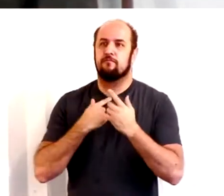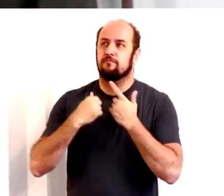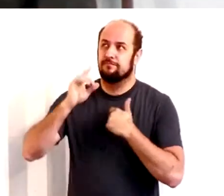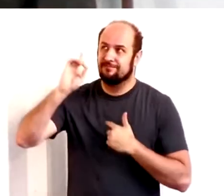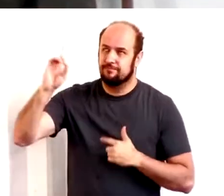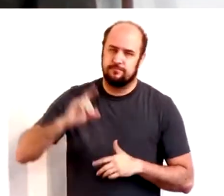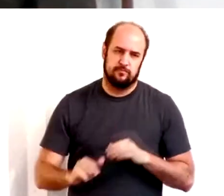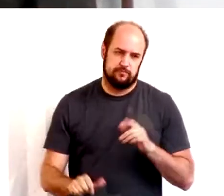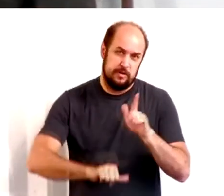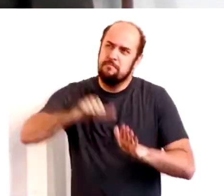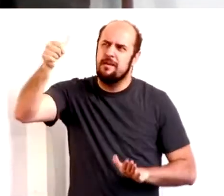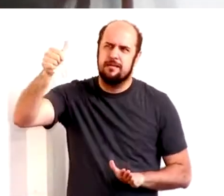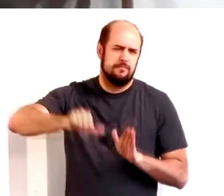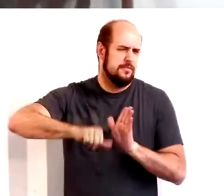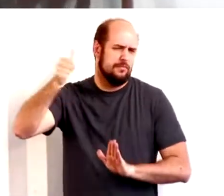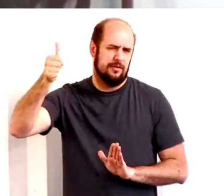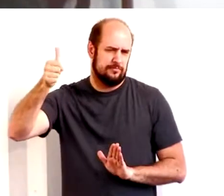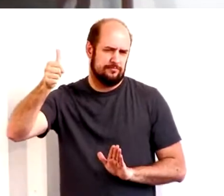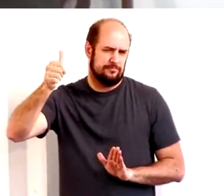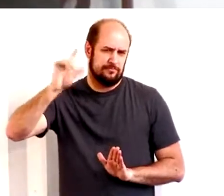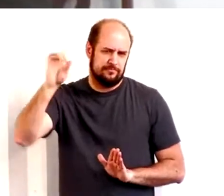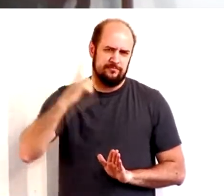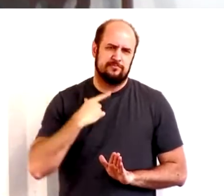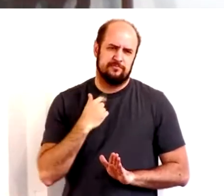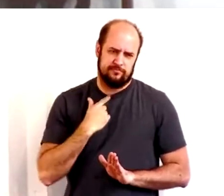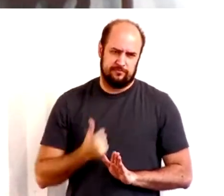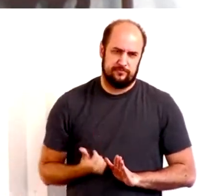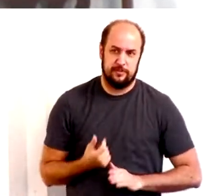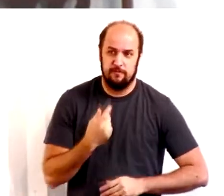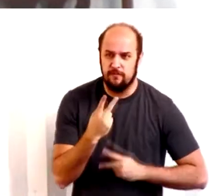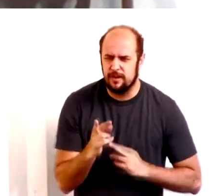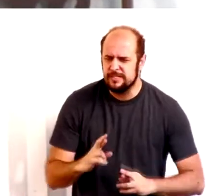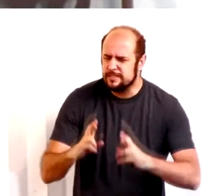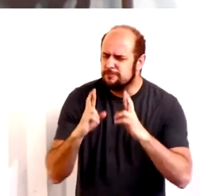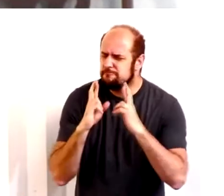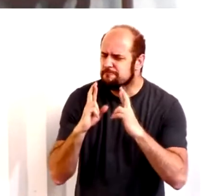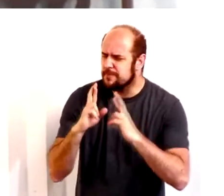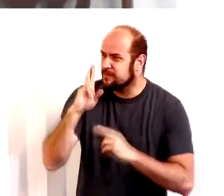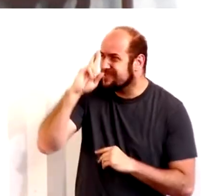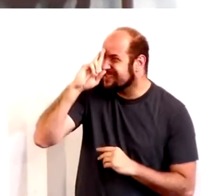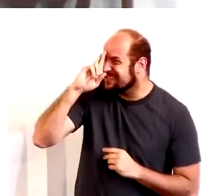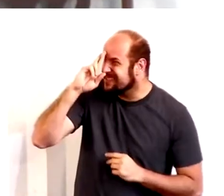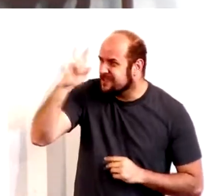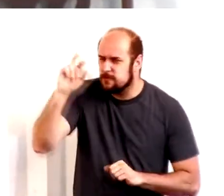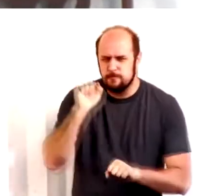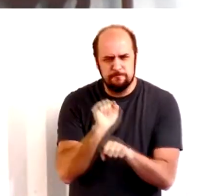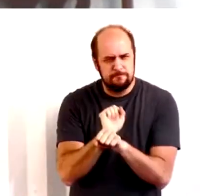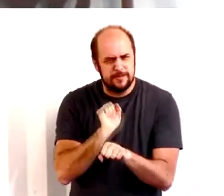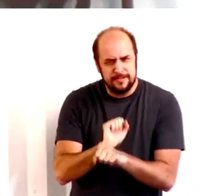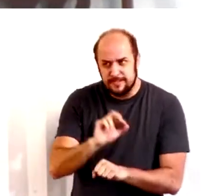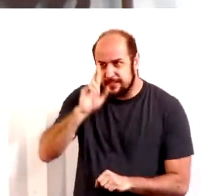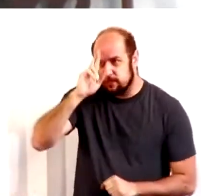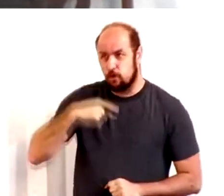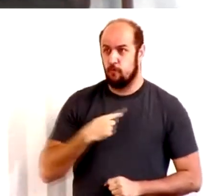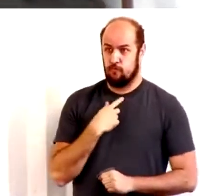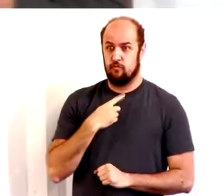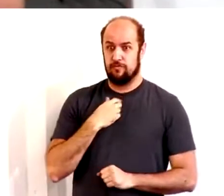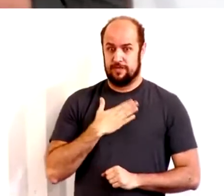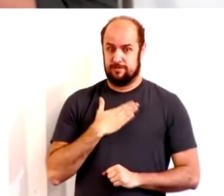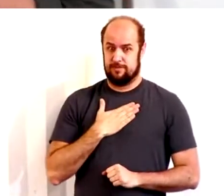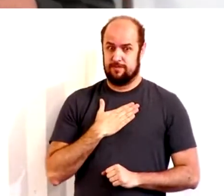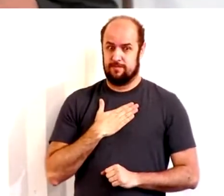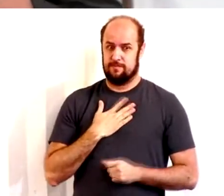dele. Ele vai dizer: espero no Senhor enviar Timóteo. É o meu desejo, mas esse